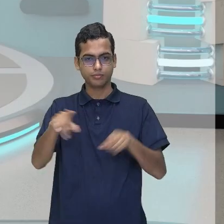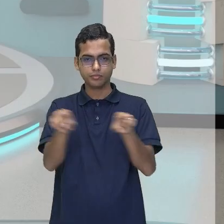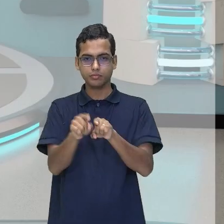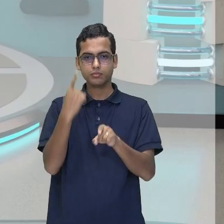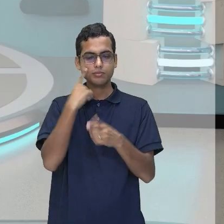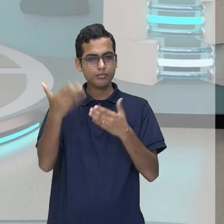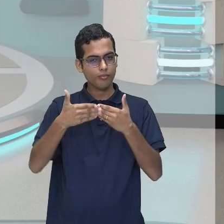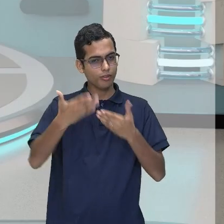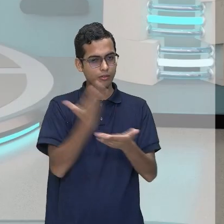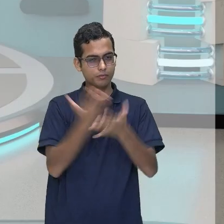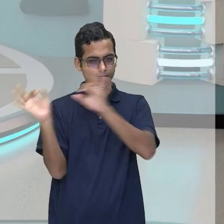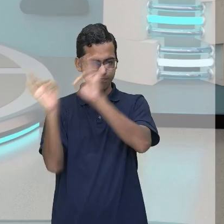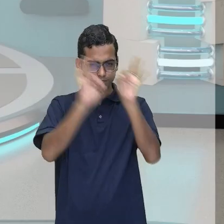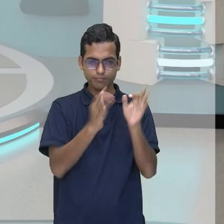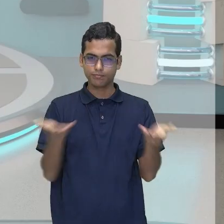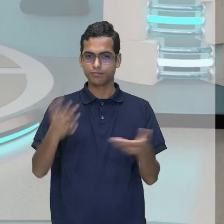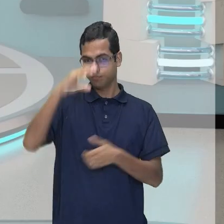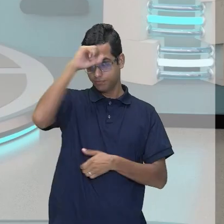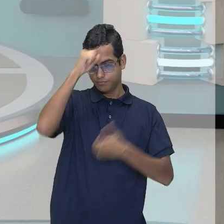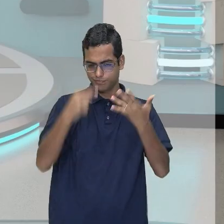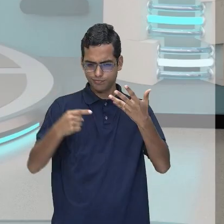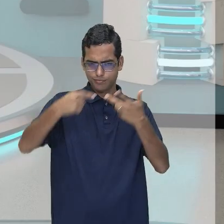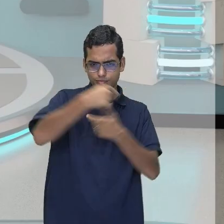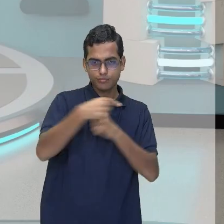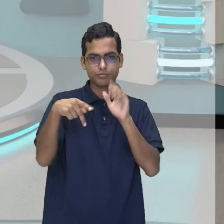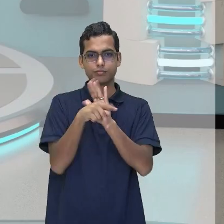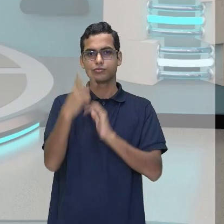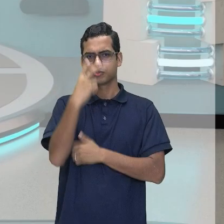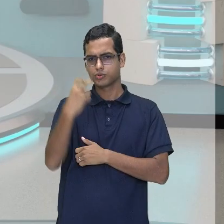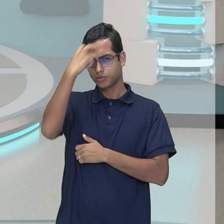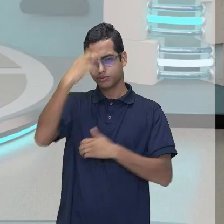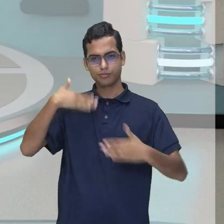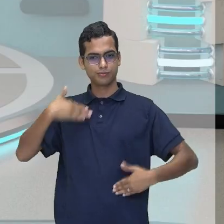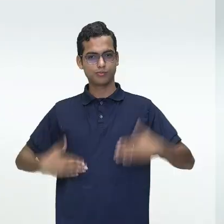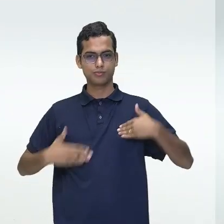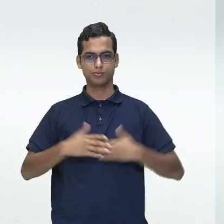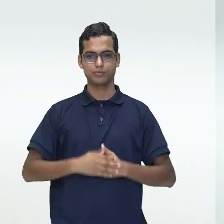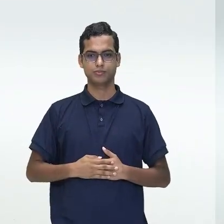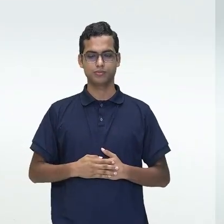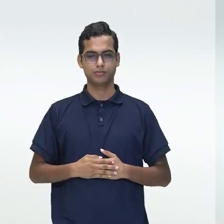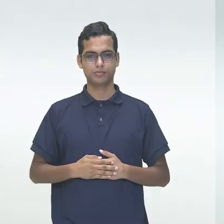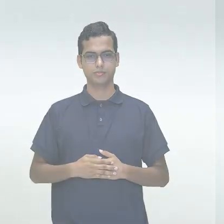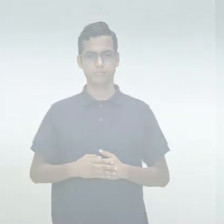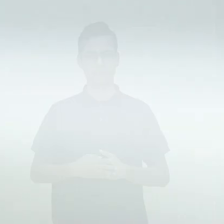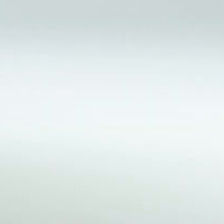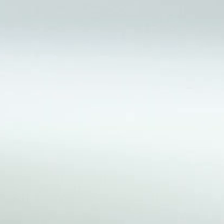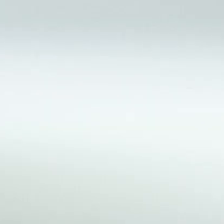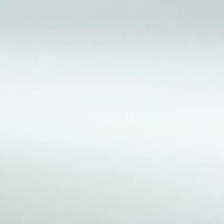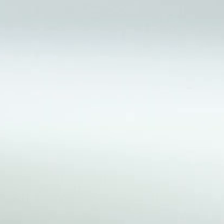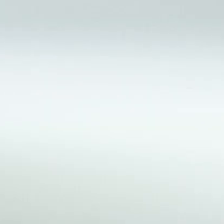me acompanhem, vamos aprender um pouco mais aí sobre a cultura corporal.